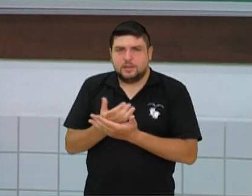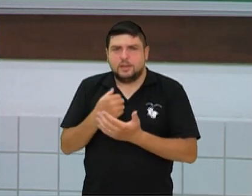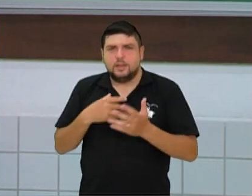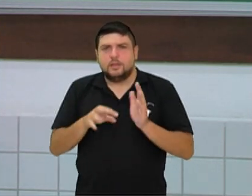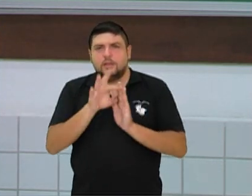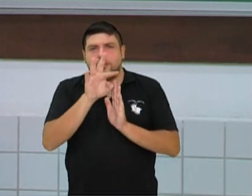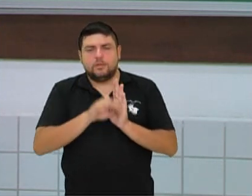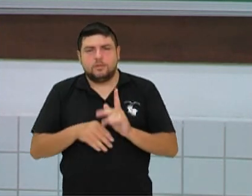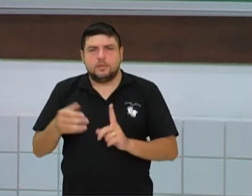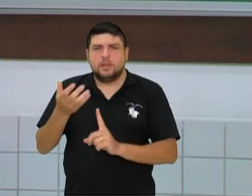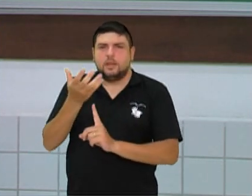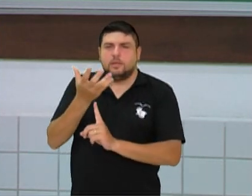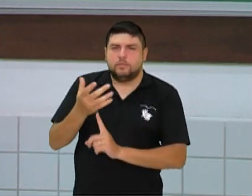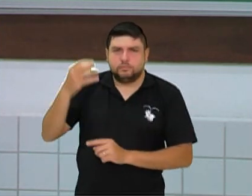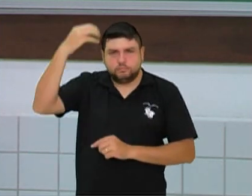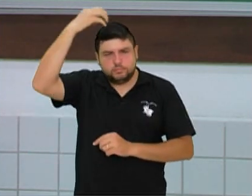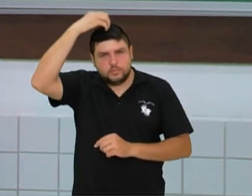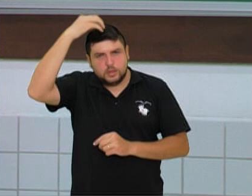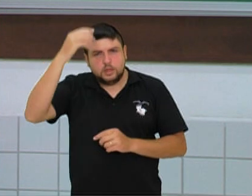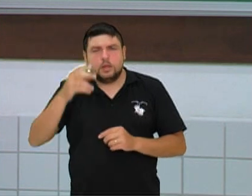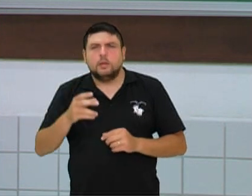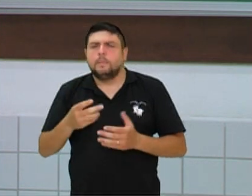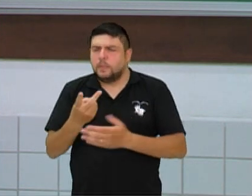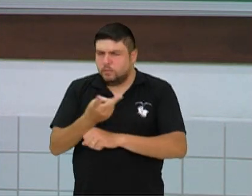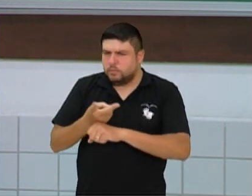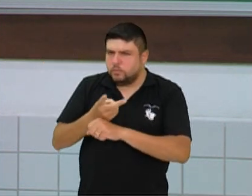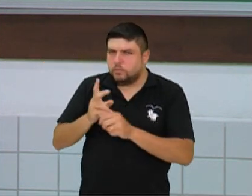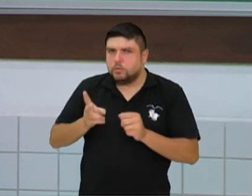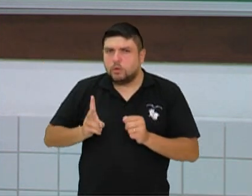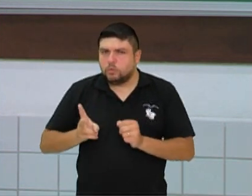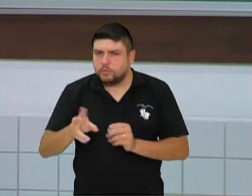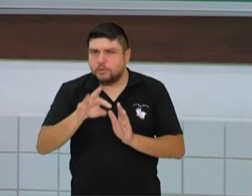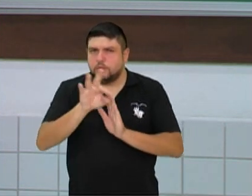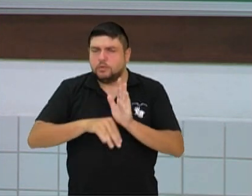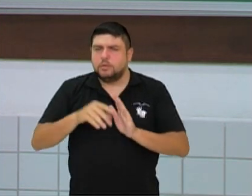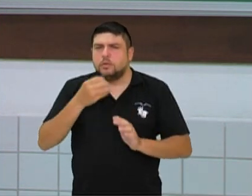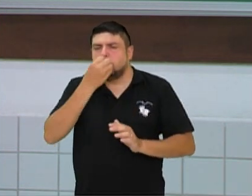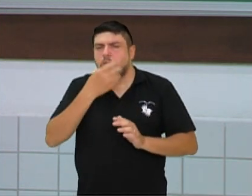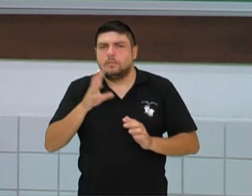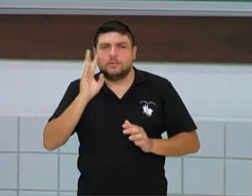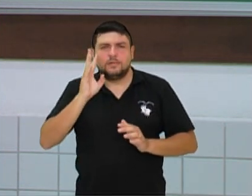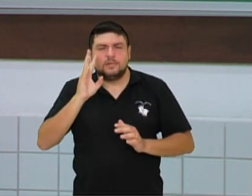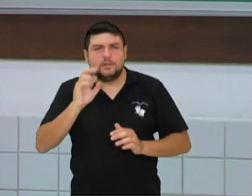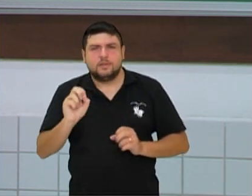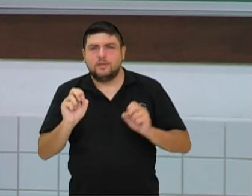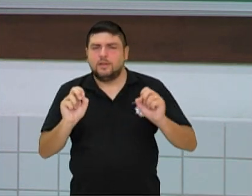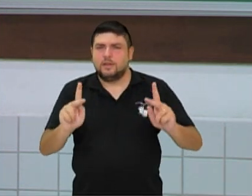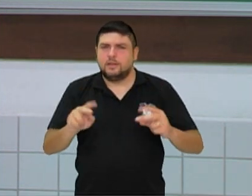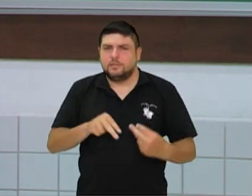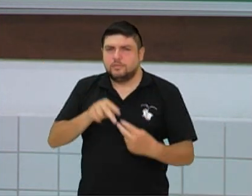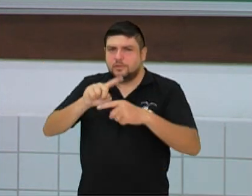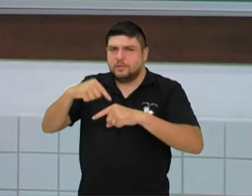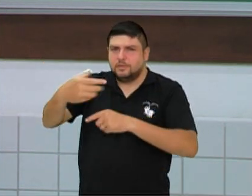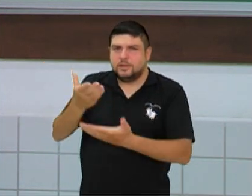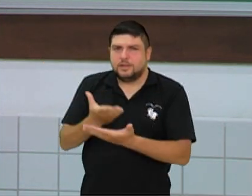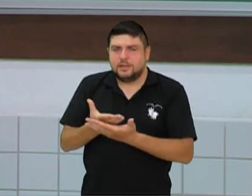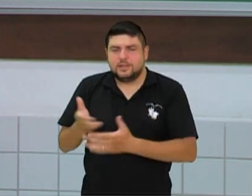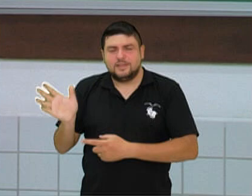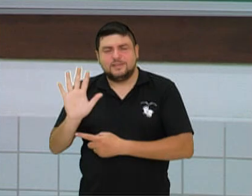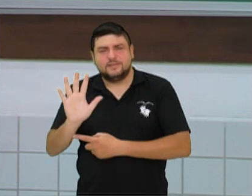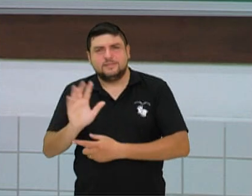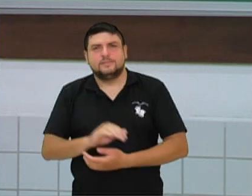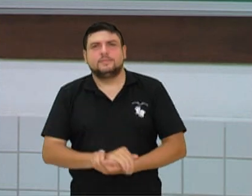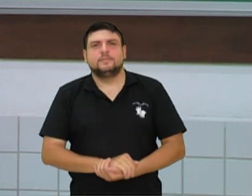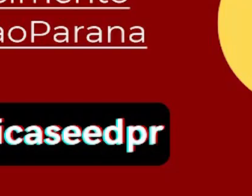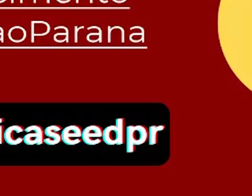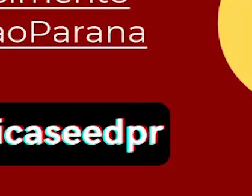Rei da Vela e procurem a continuação dele, é bem interessante e tem muito a acrescentar nos dias atuais, ok? Espero vocês na próxima aula. Até logo!